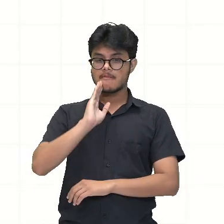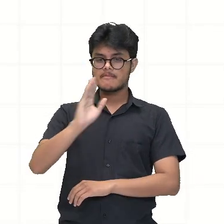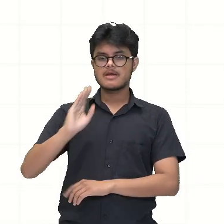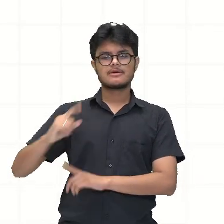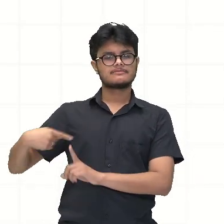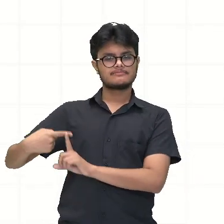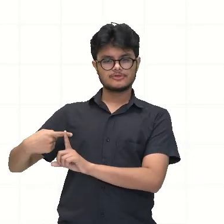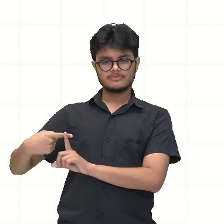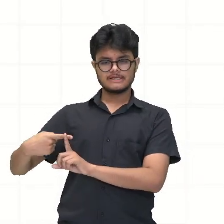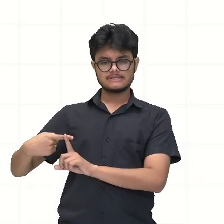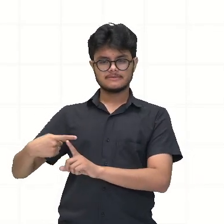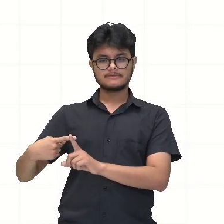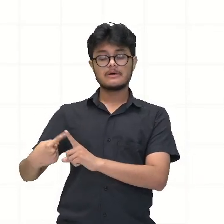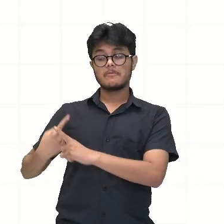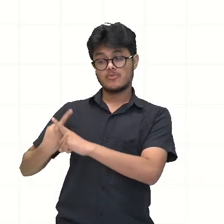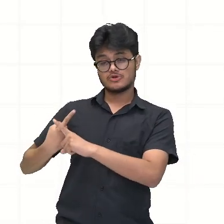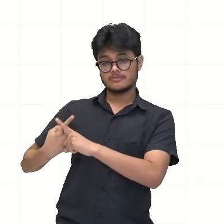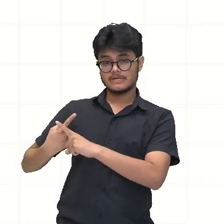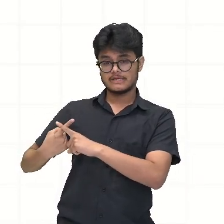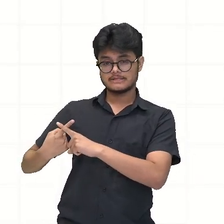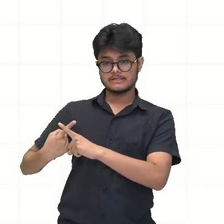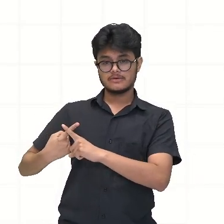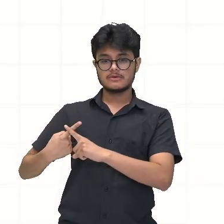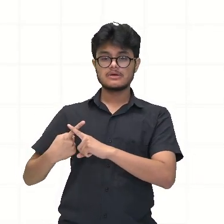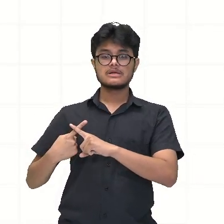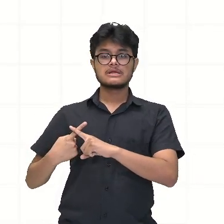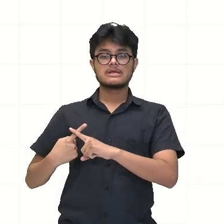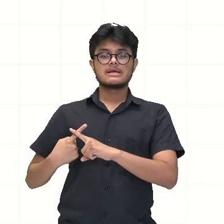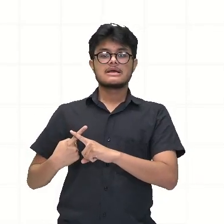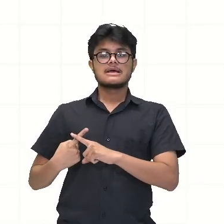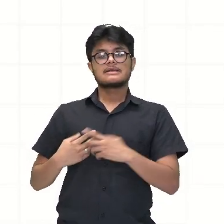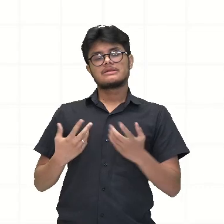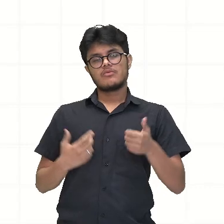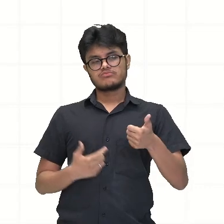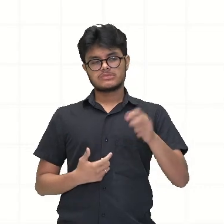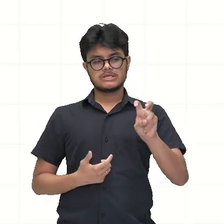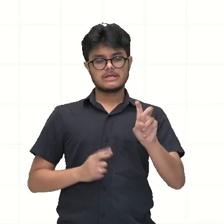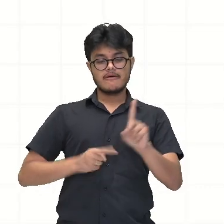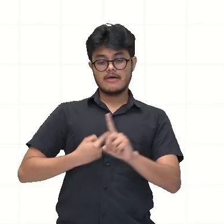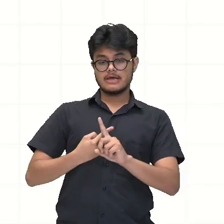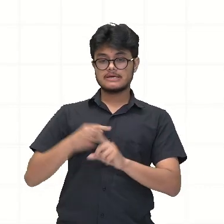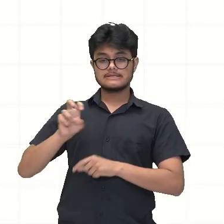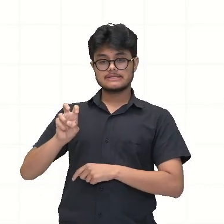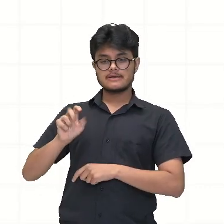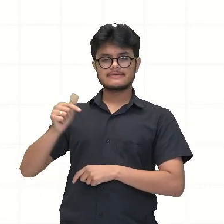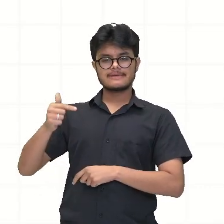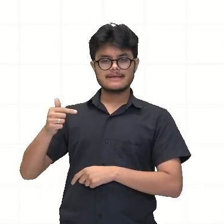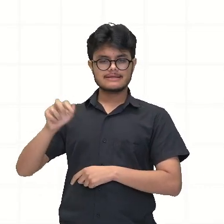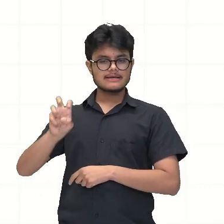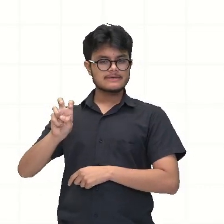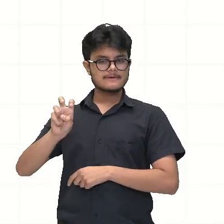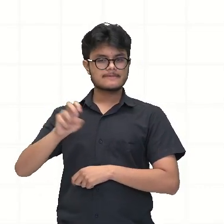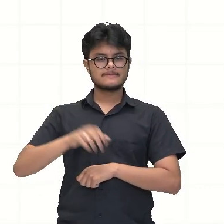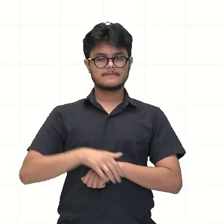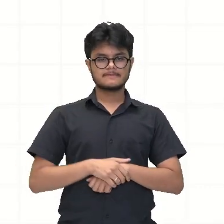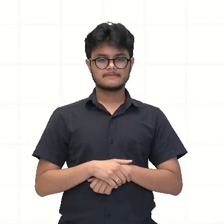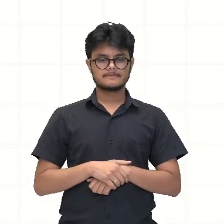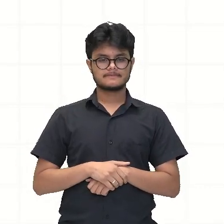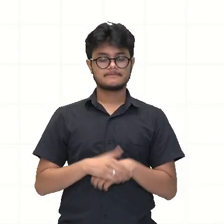da multiplicação. Então, 15 vezes 5 é igual a 75. Então, eu